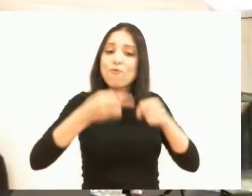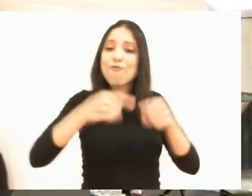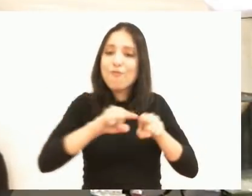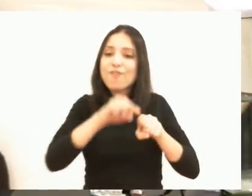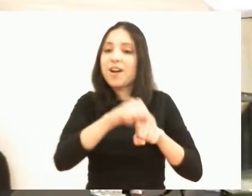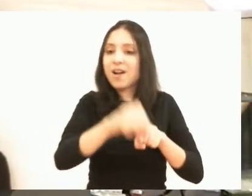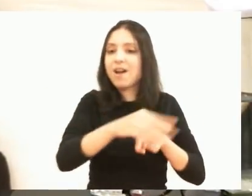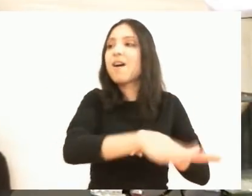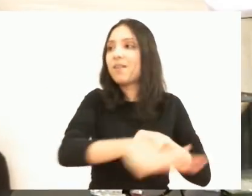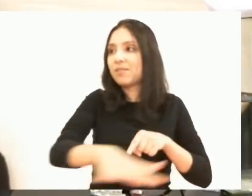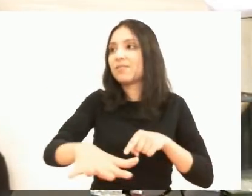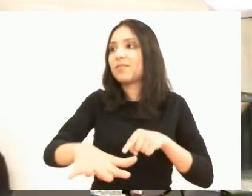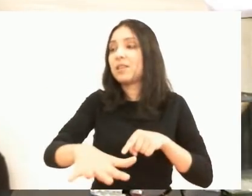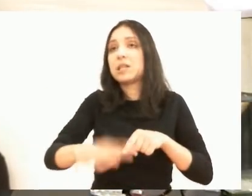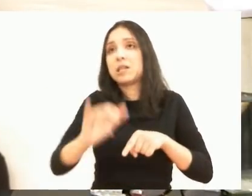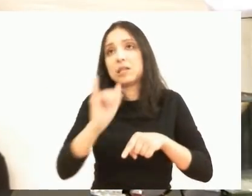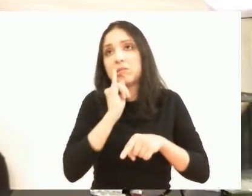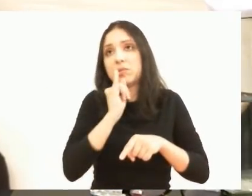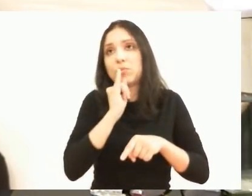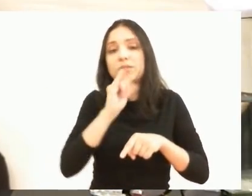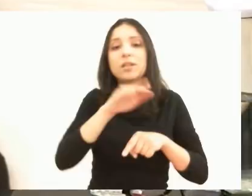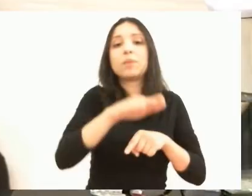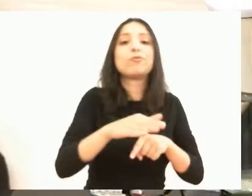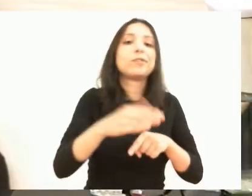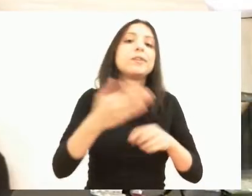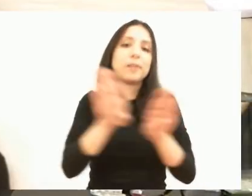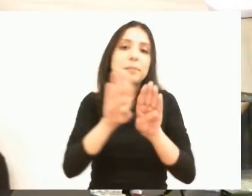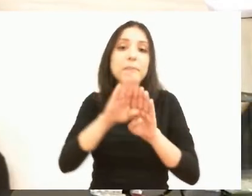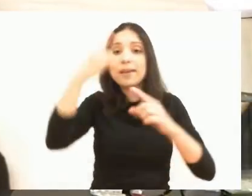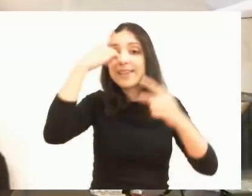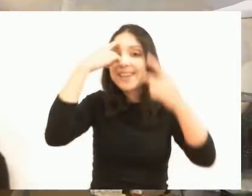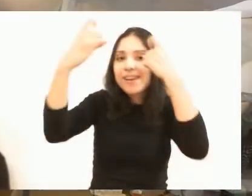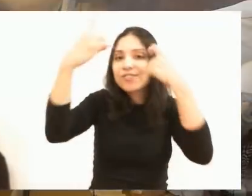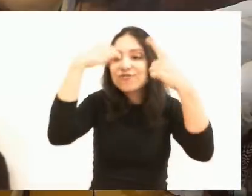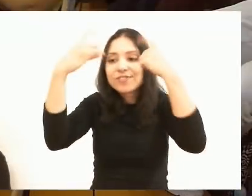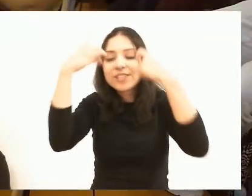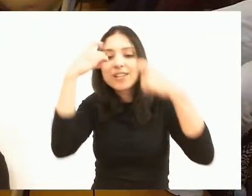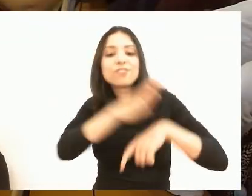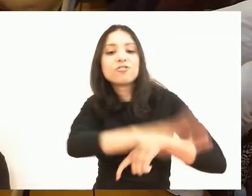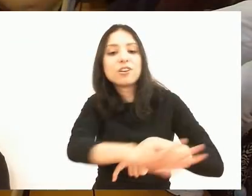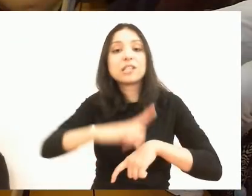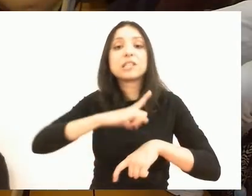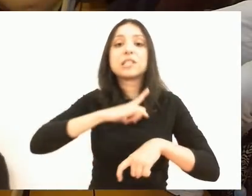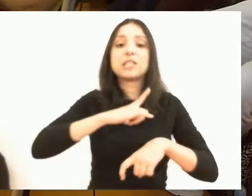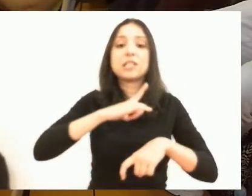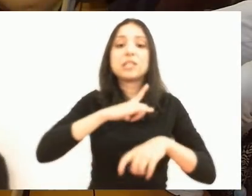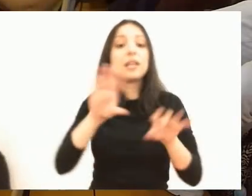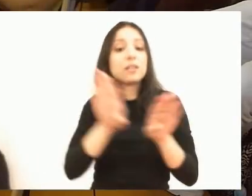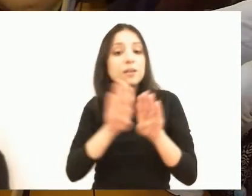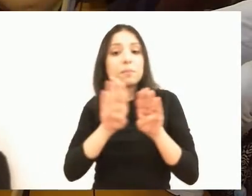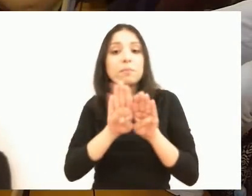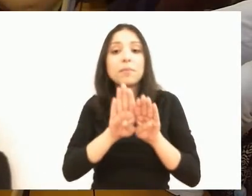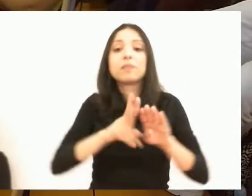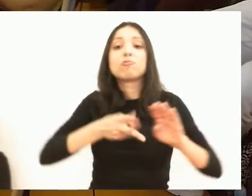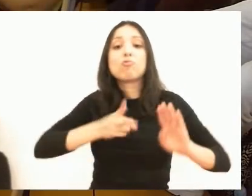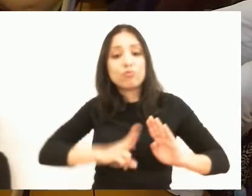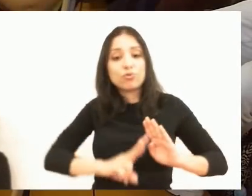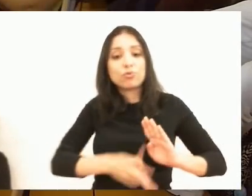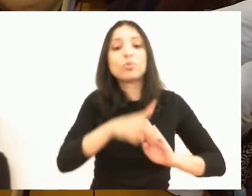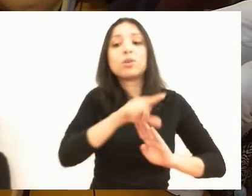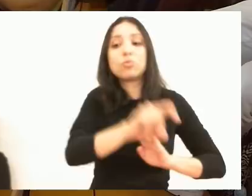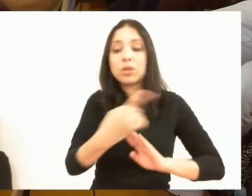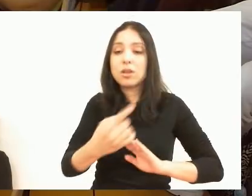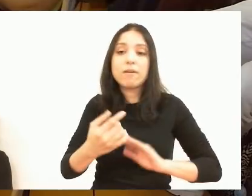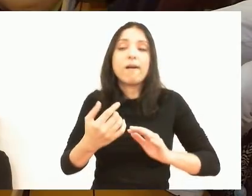essa criatividade que a criança já tem preservando a sua espontaneidade então esse é o meu